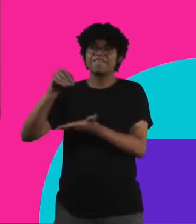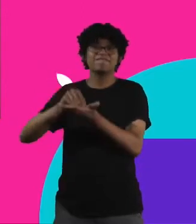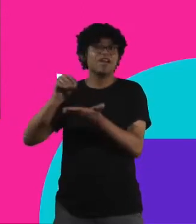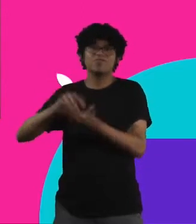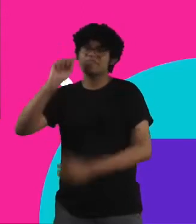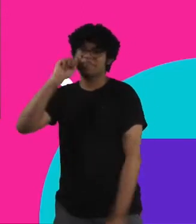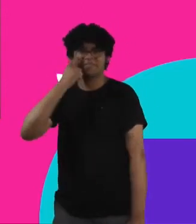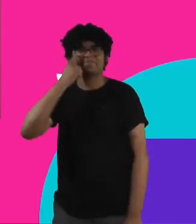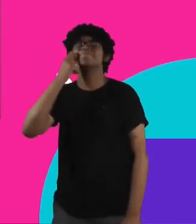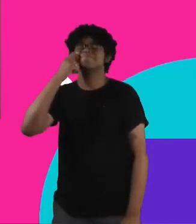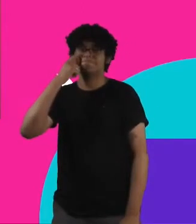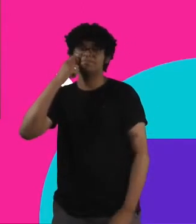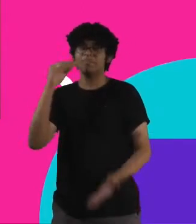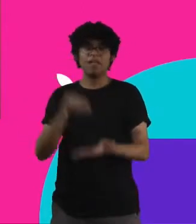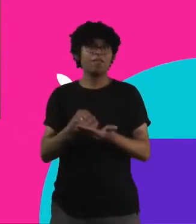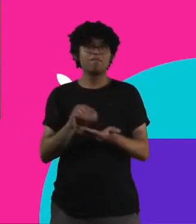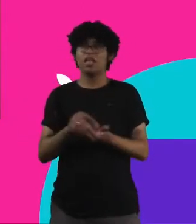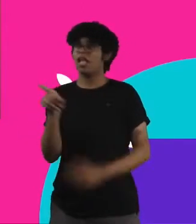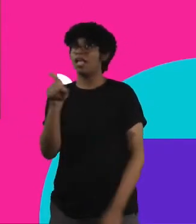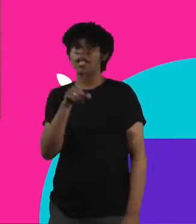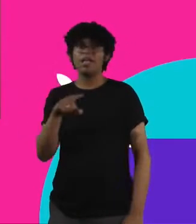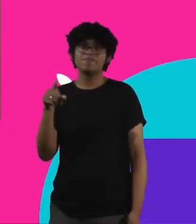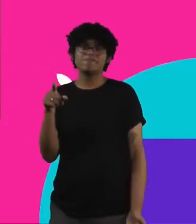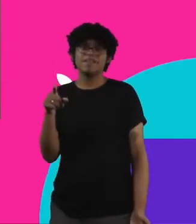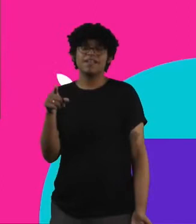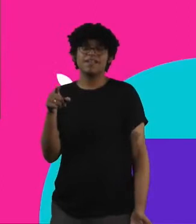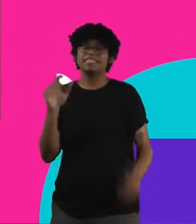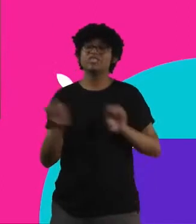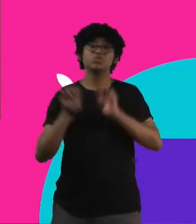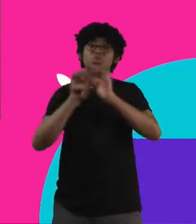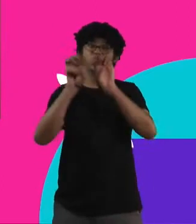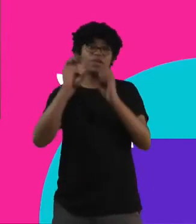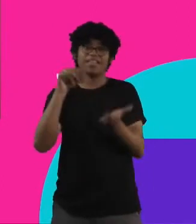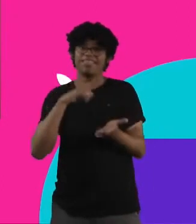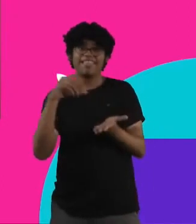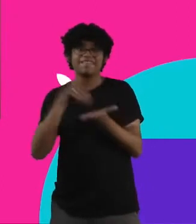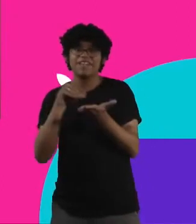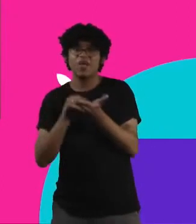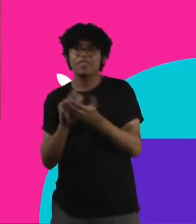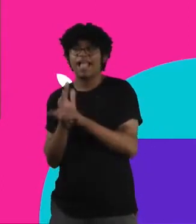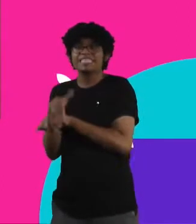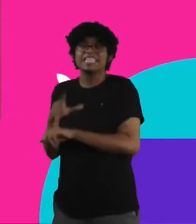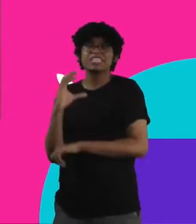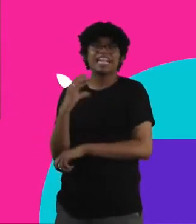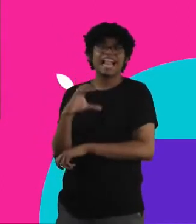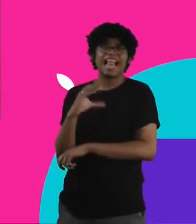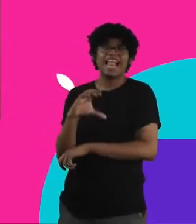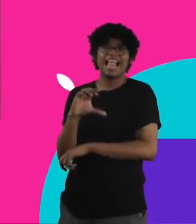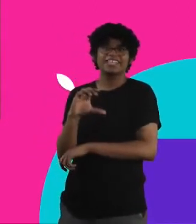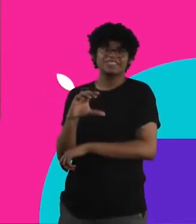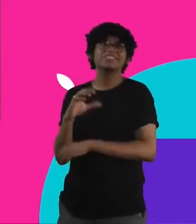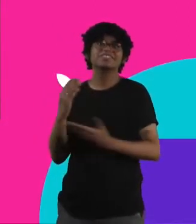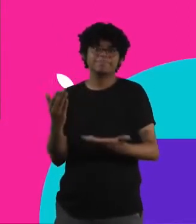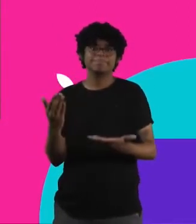que um gap que passava por diversos pontos. Então, o tão famoso acesso a crédito, né, que nós sabemos que o